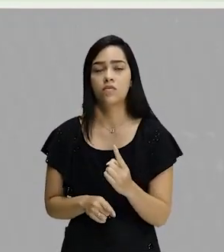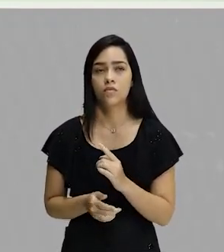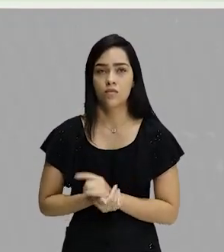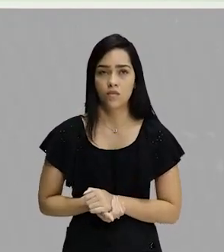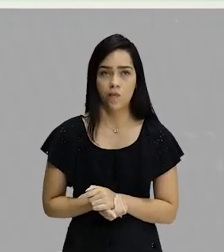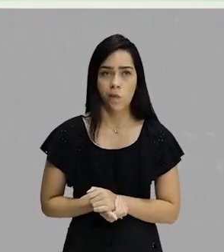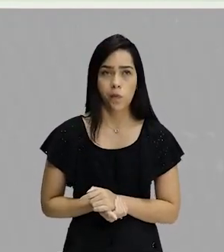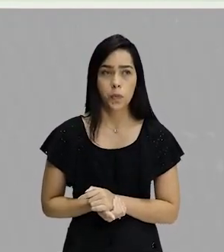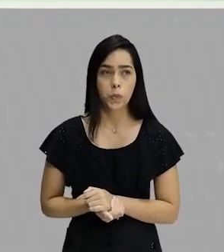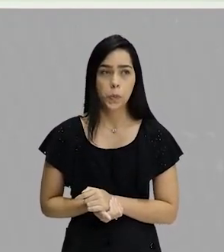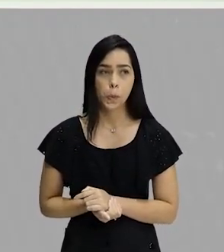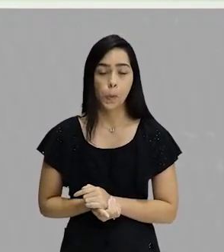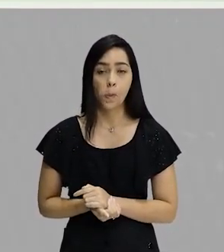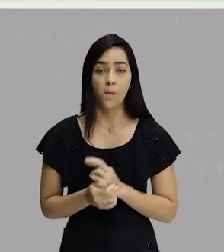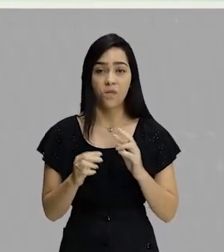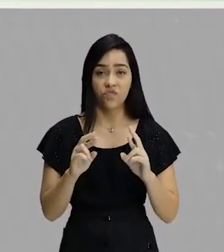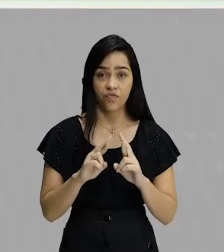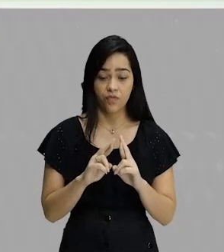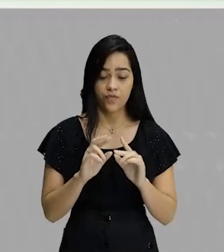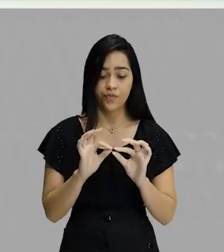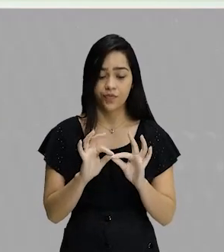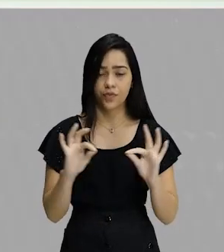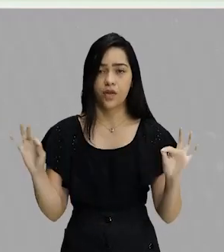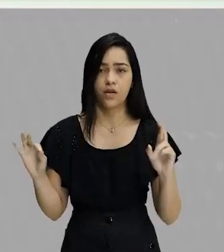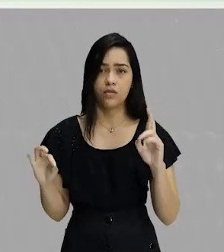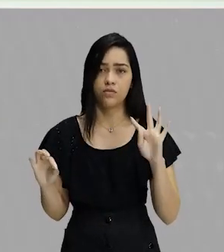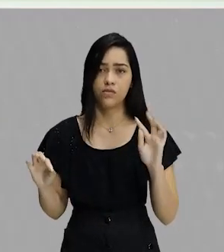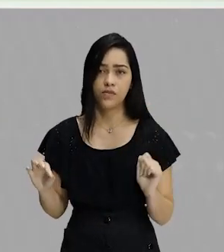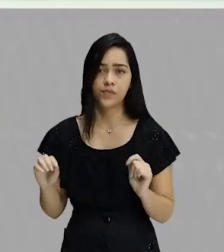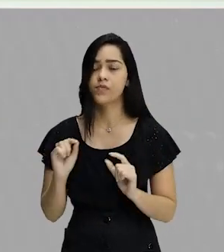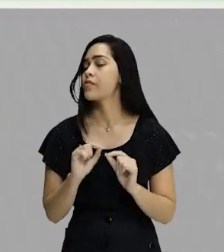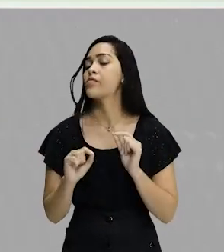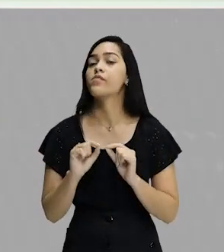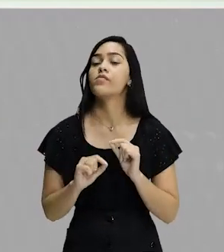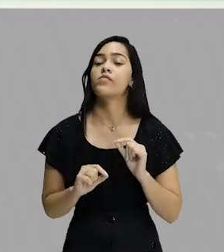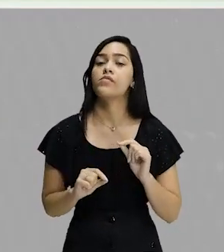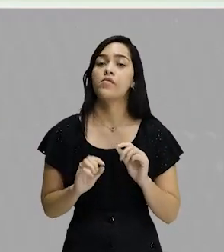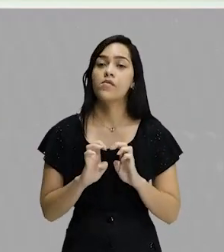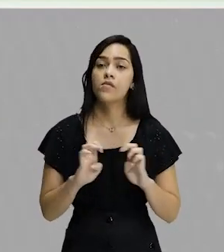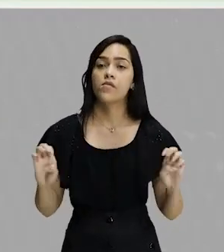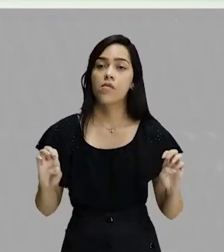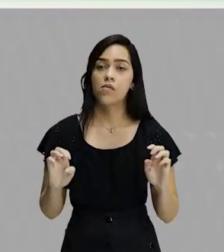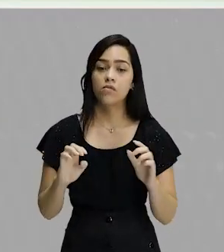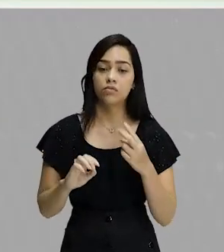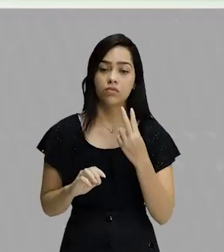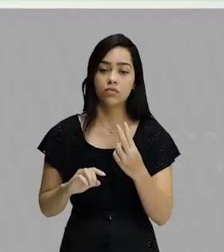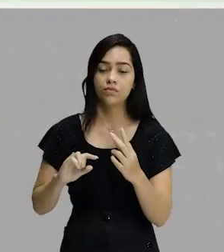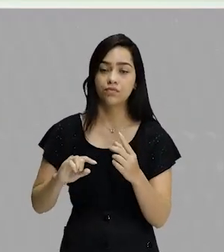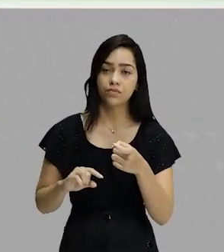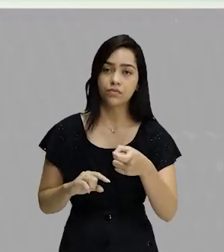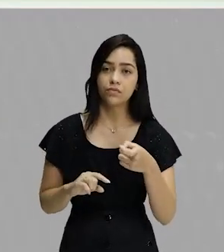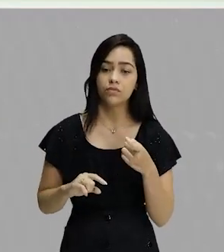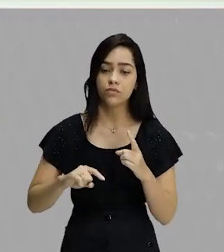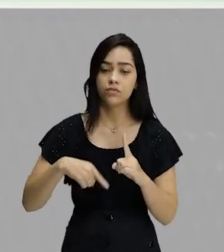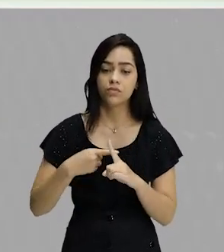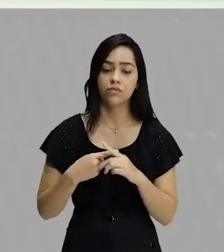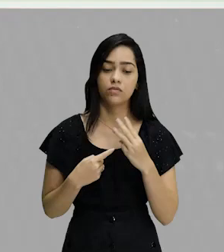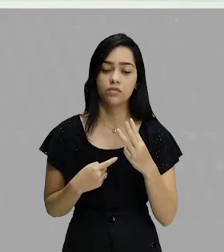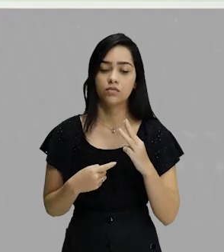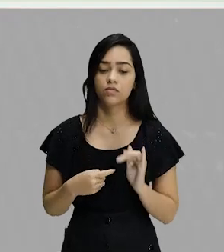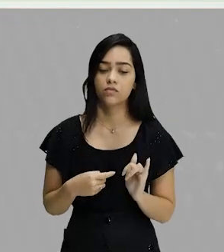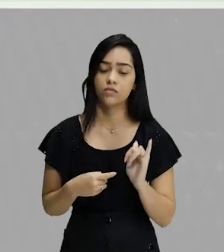Tá? Então, ele falou que a reta R, pessoal, é uma reta cuja equação é 2x mais